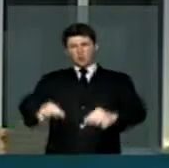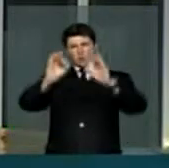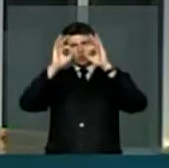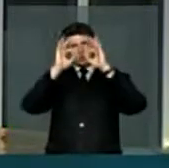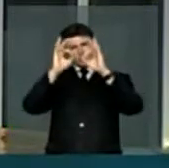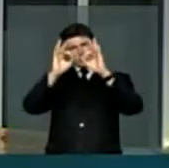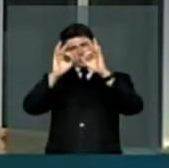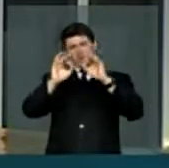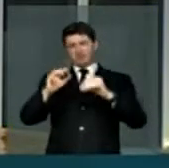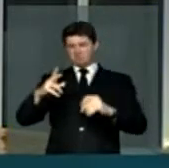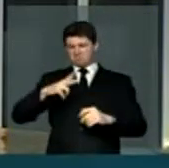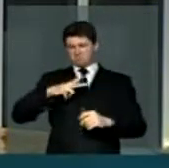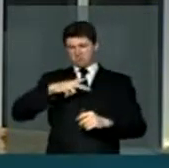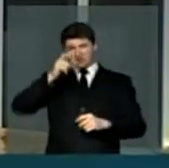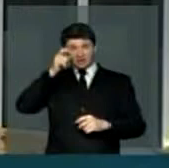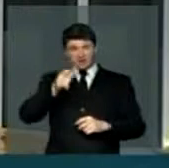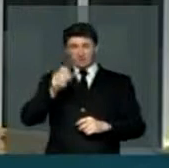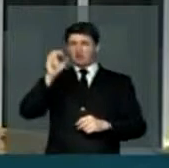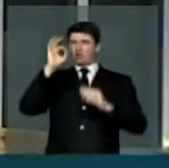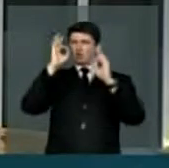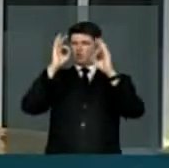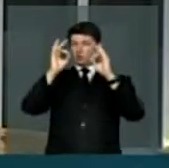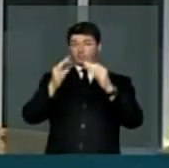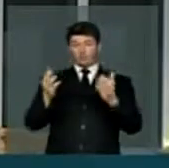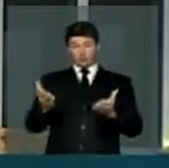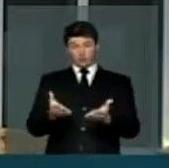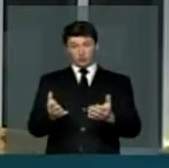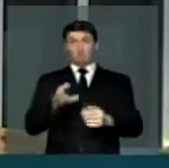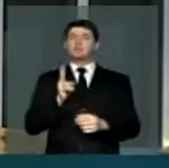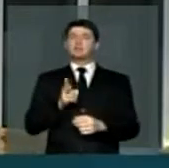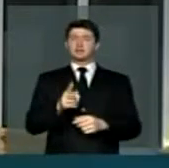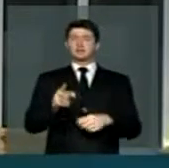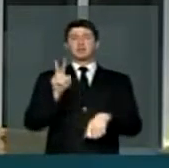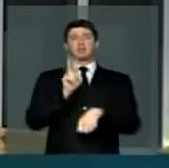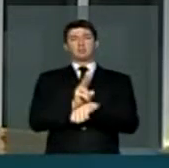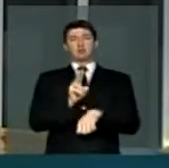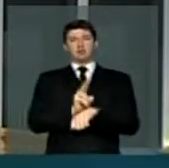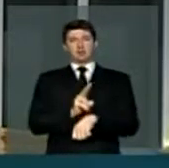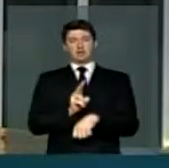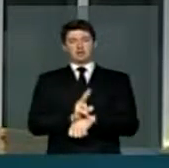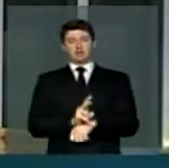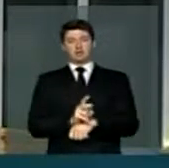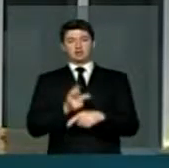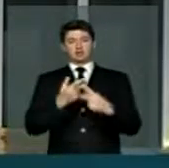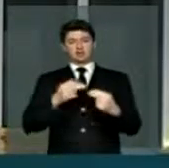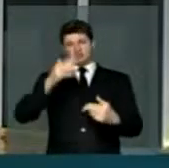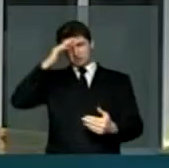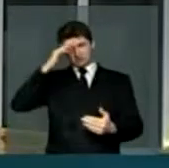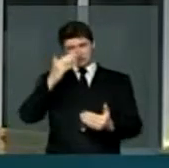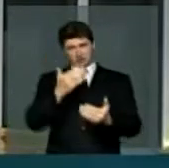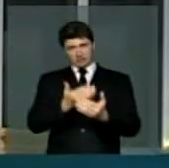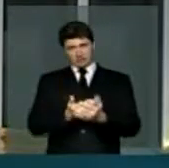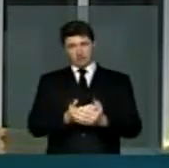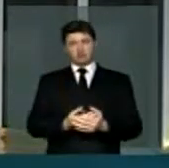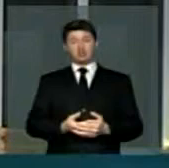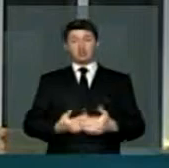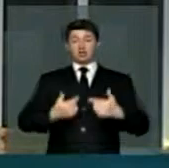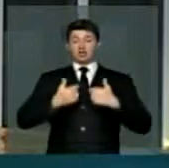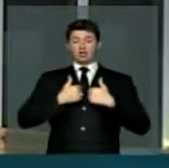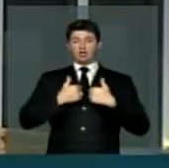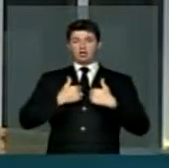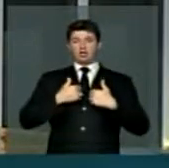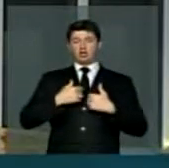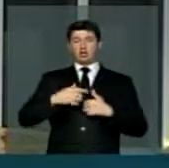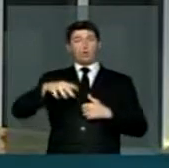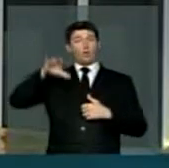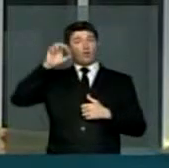para benefício pessoal. Hoje e sempre empenhado em defender aquilo que acredita e que eu ouvi de sua